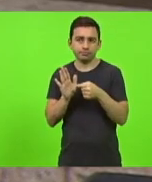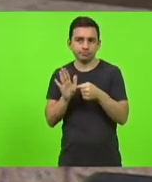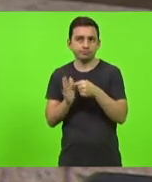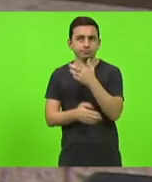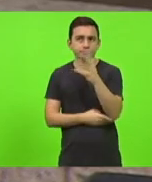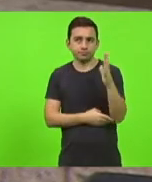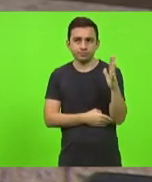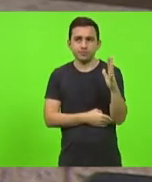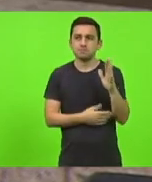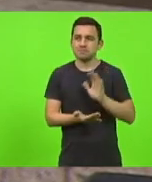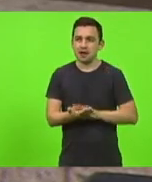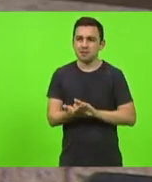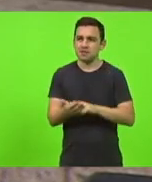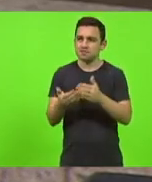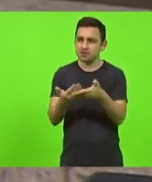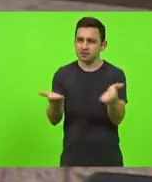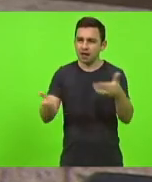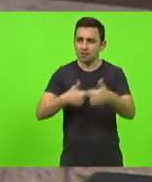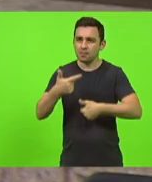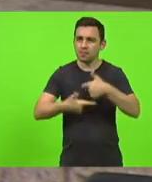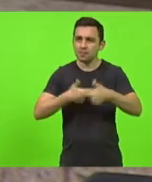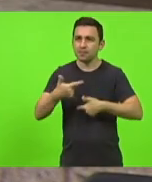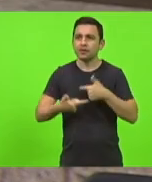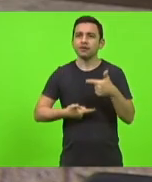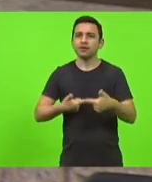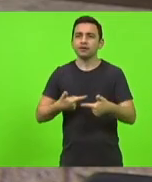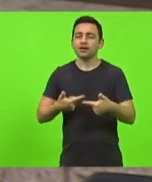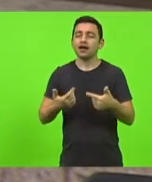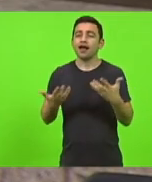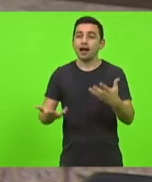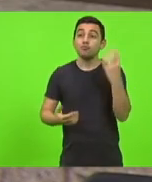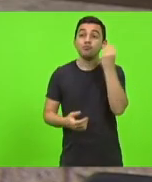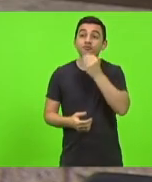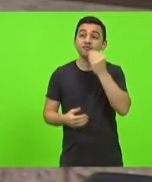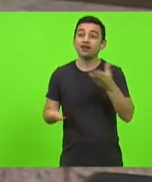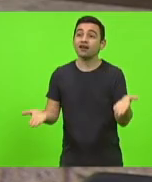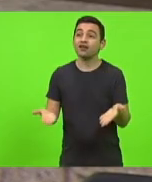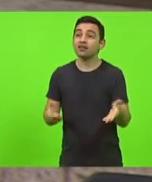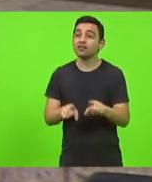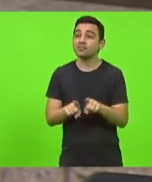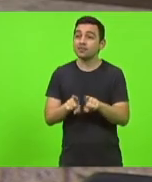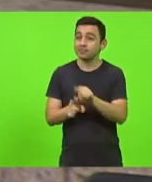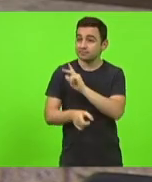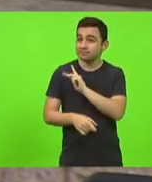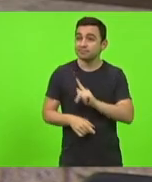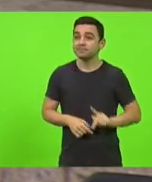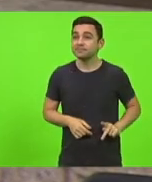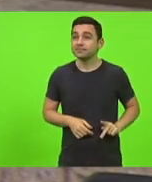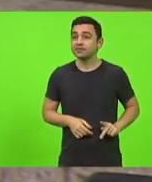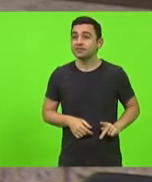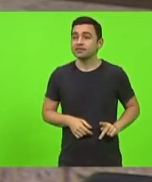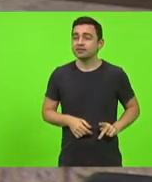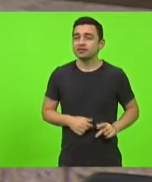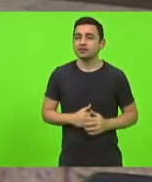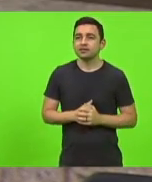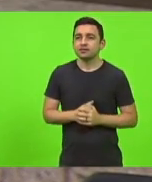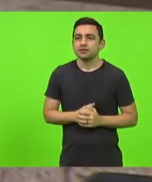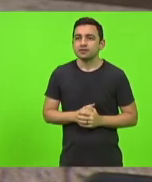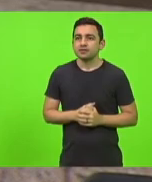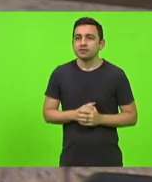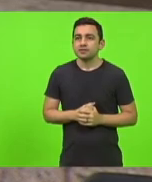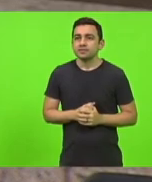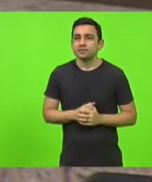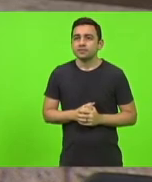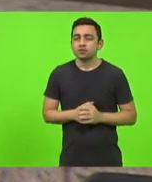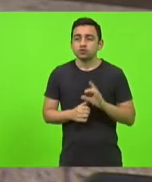ambiental. Então, parabéns pelo trabalho de vocês. E só quero aproveitar também, senhor presidente, e um segundo seu tempo também, deputado Cobalcini,